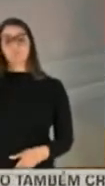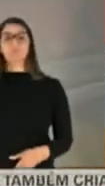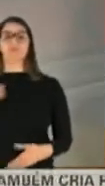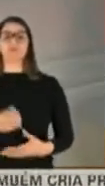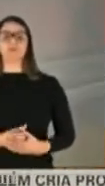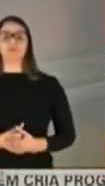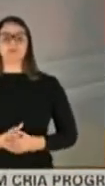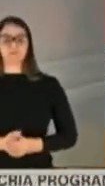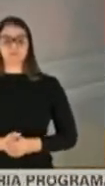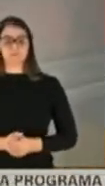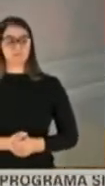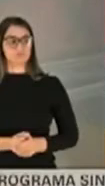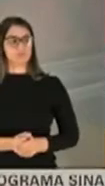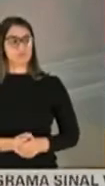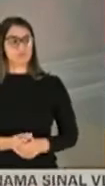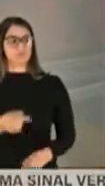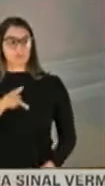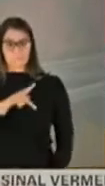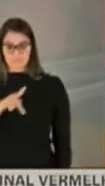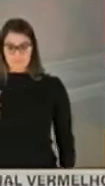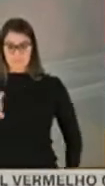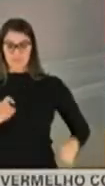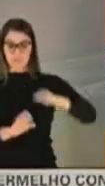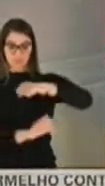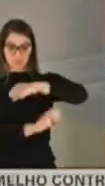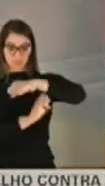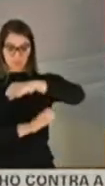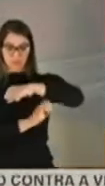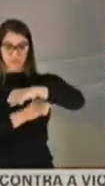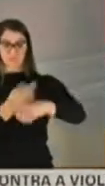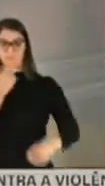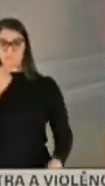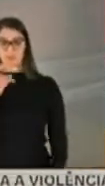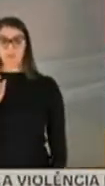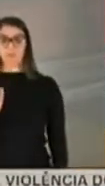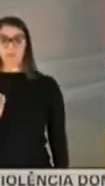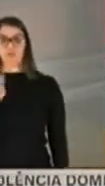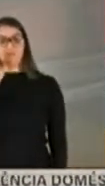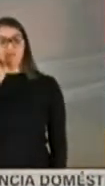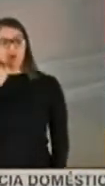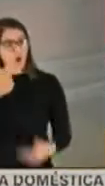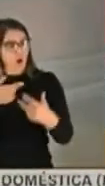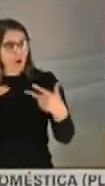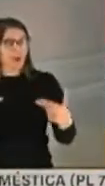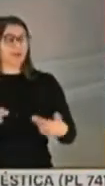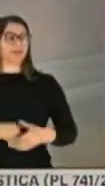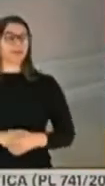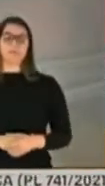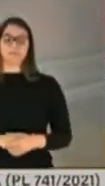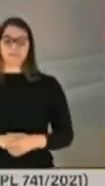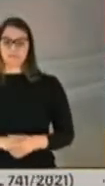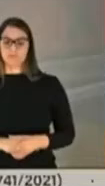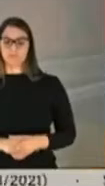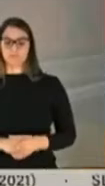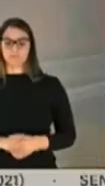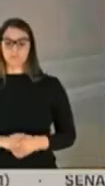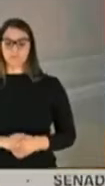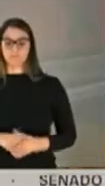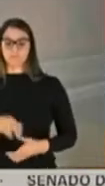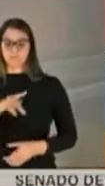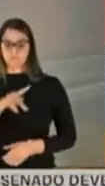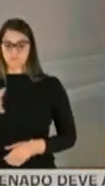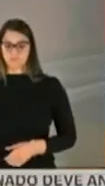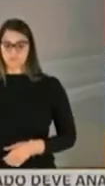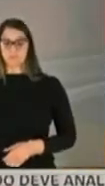pelo presidente da empresa, veja que coisa. O presidente da empresa